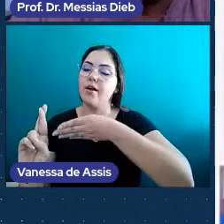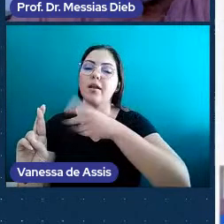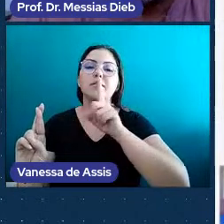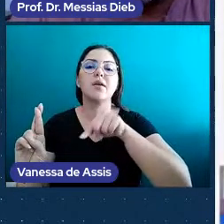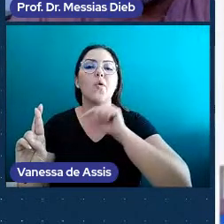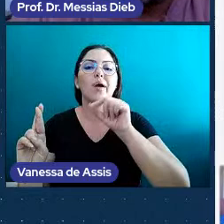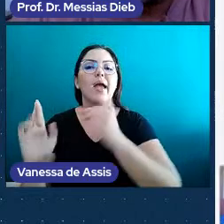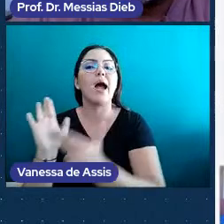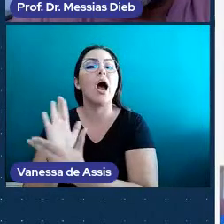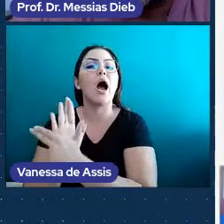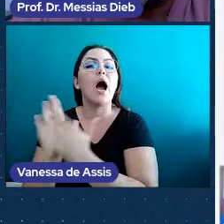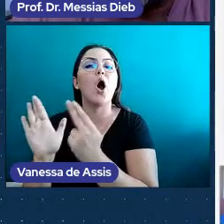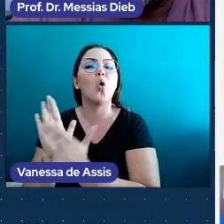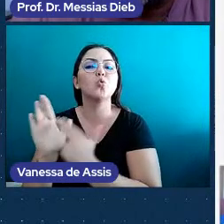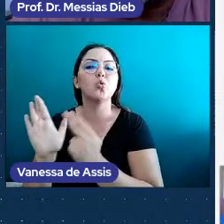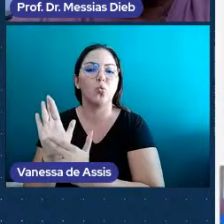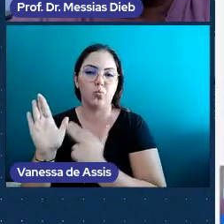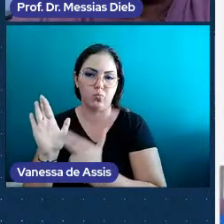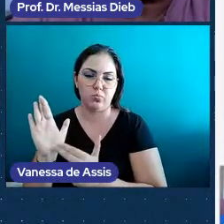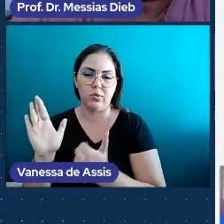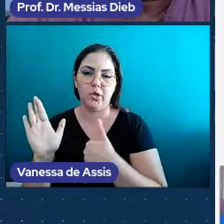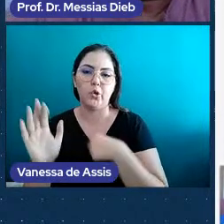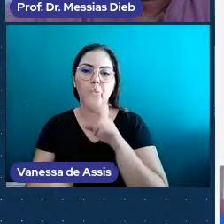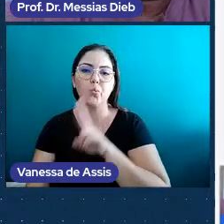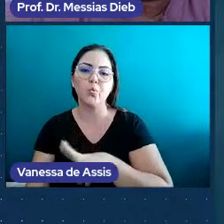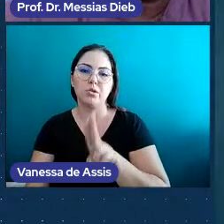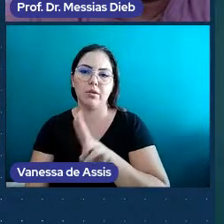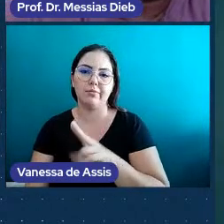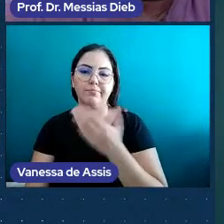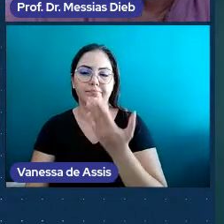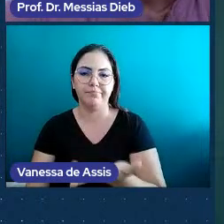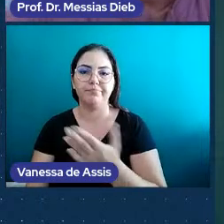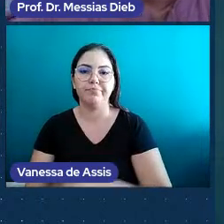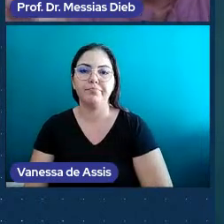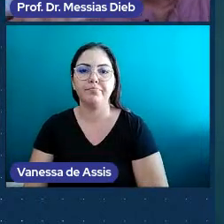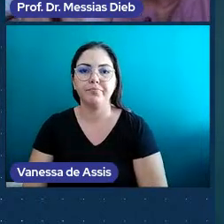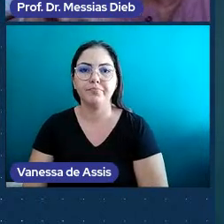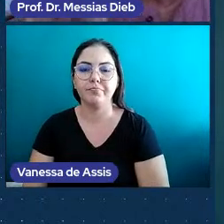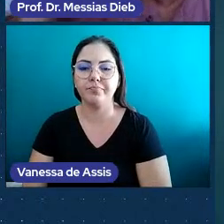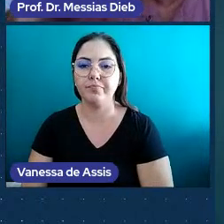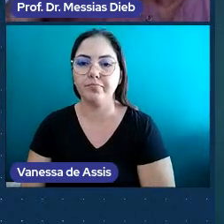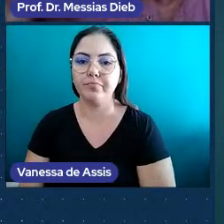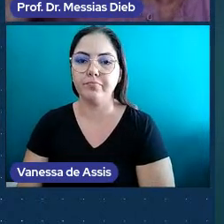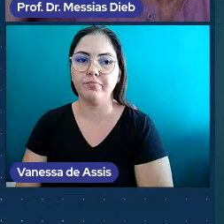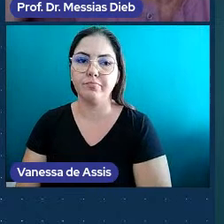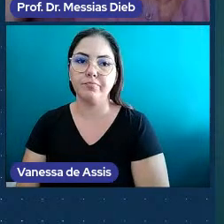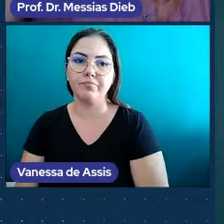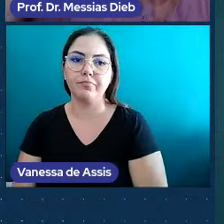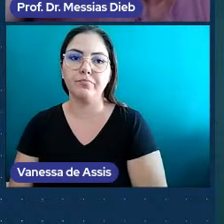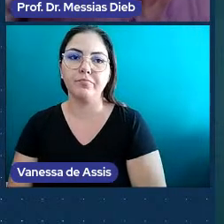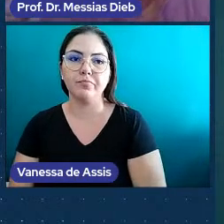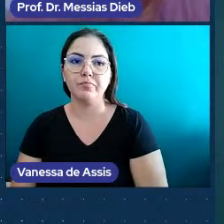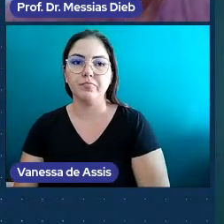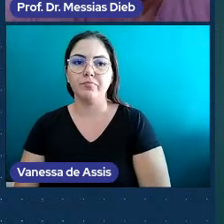já estamos avançando aqui e eu quero só tocar em mais uma questão,